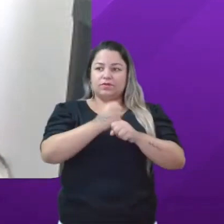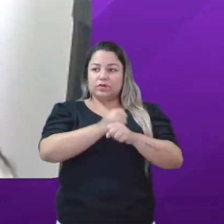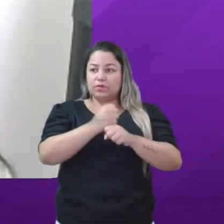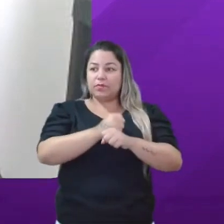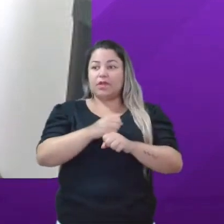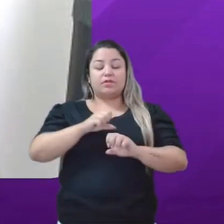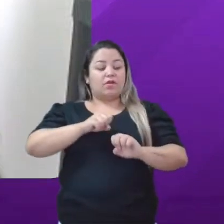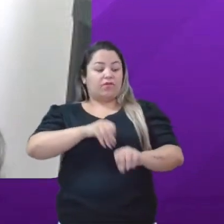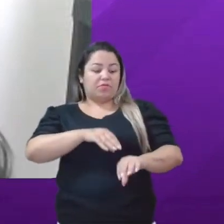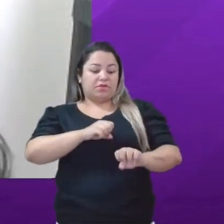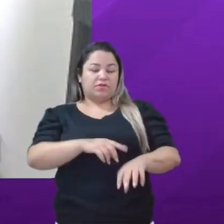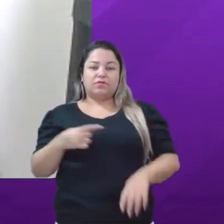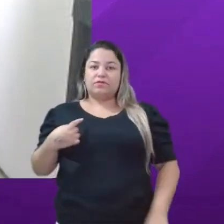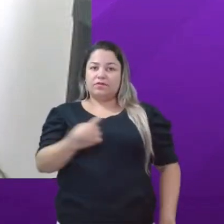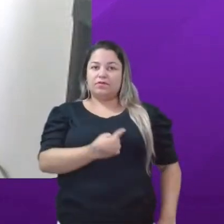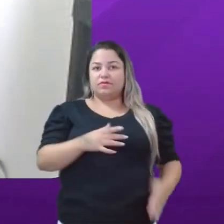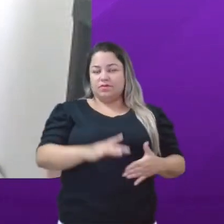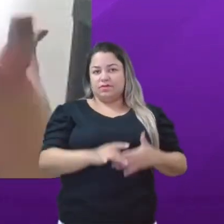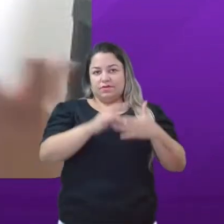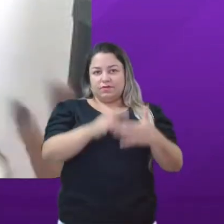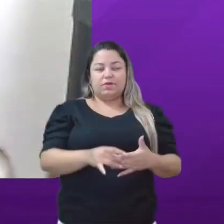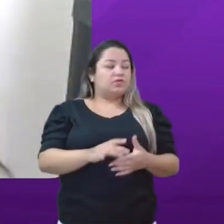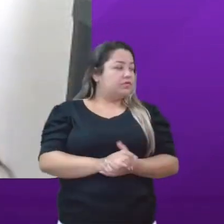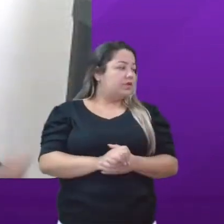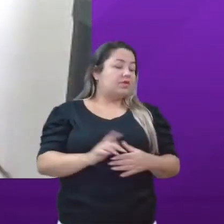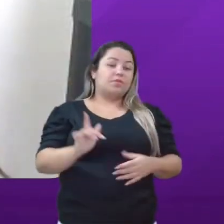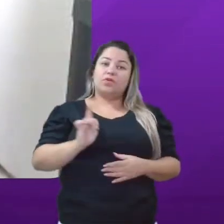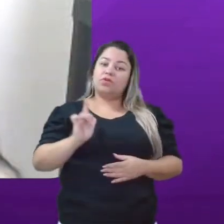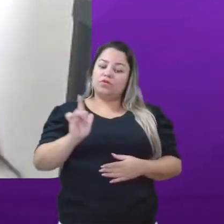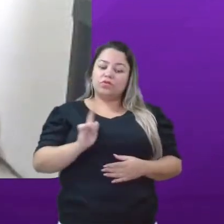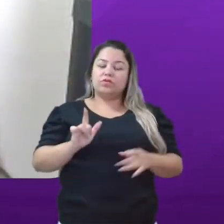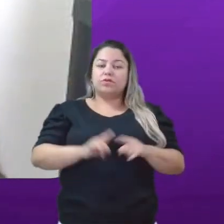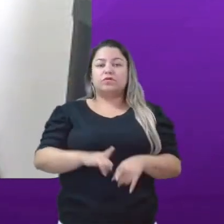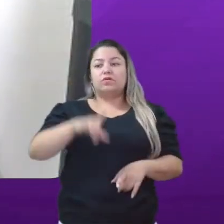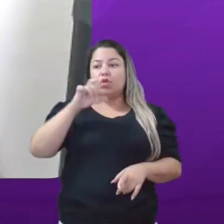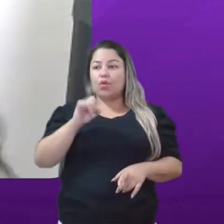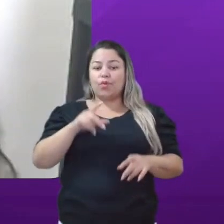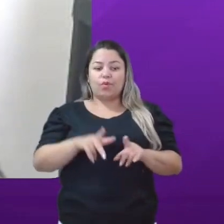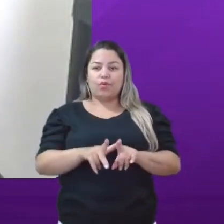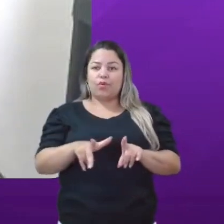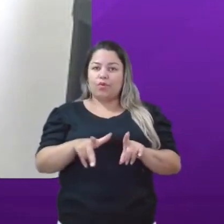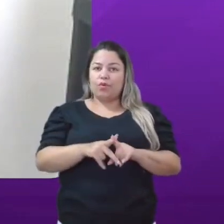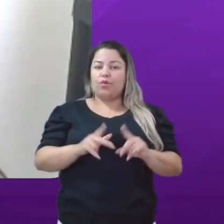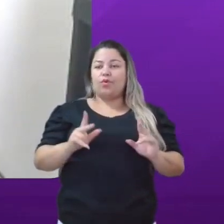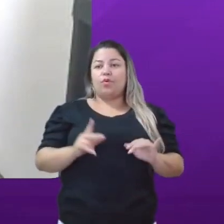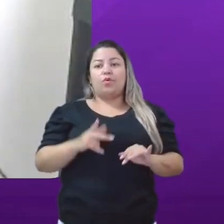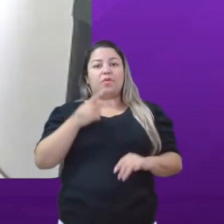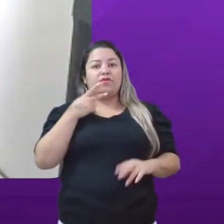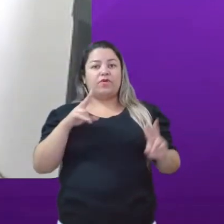da formação da nossa literatura, né? Então, tive que escolher um recorte, né, nesse